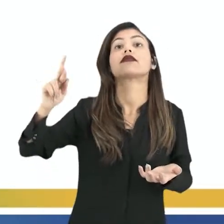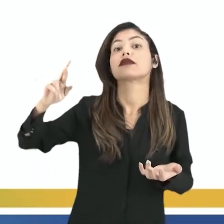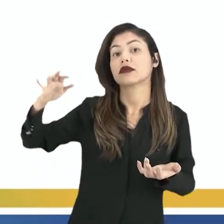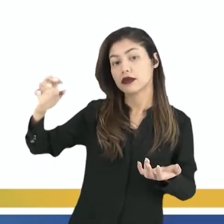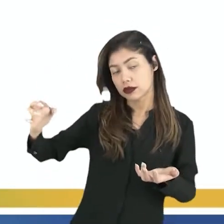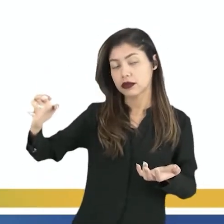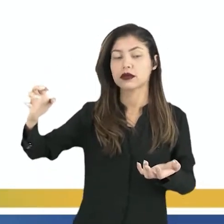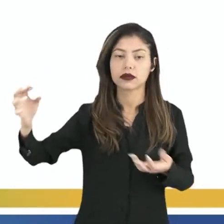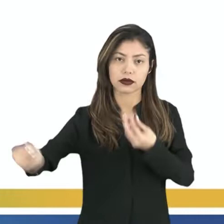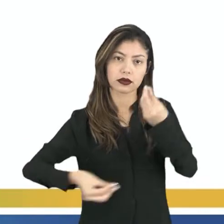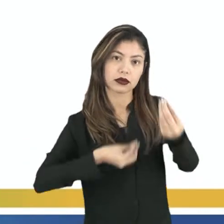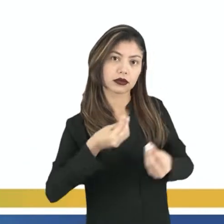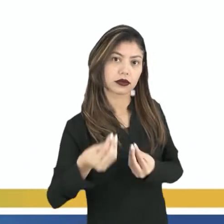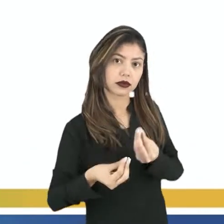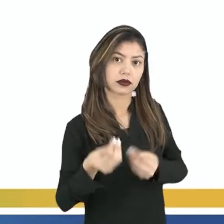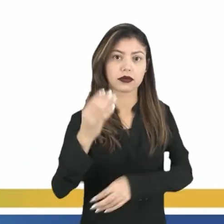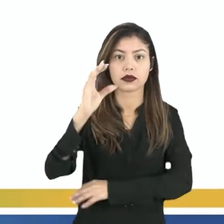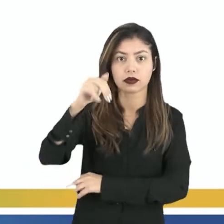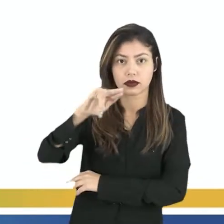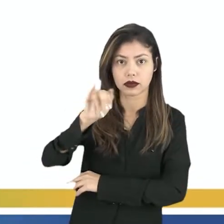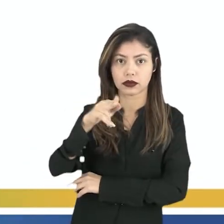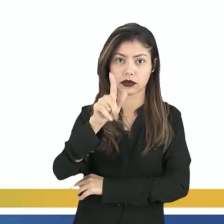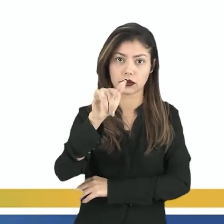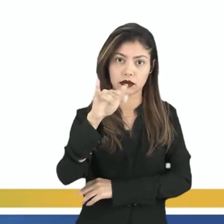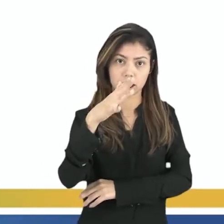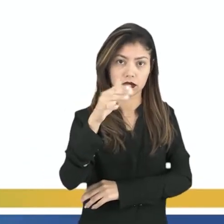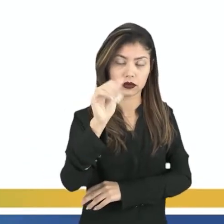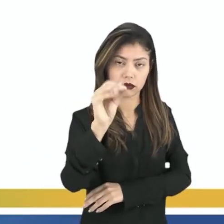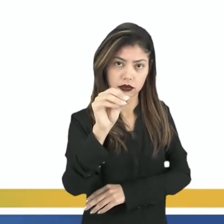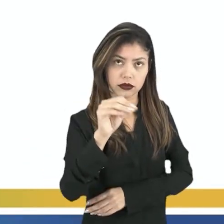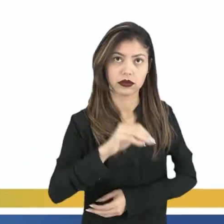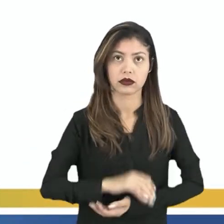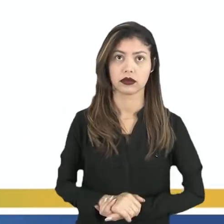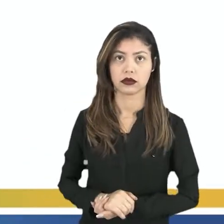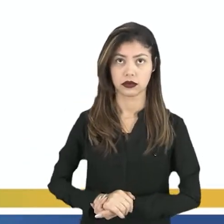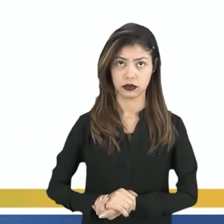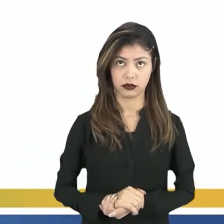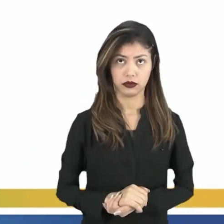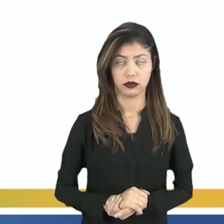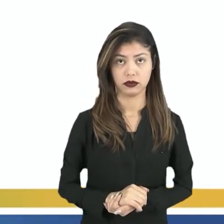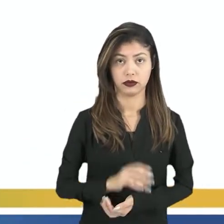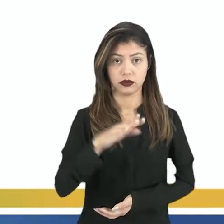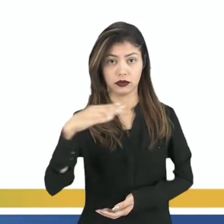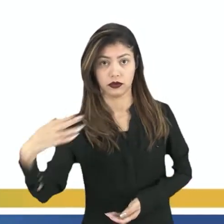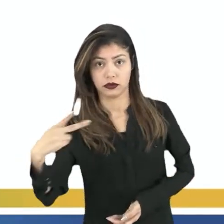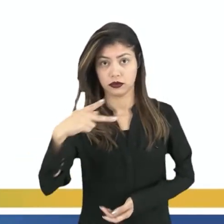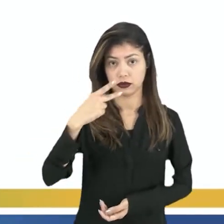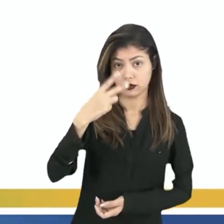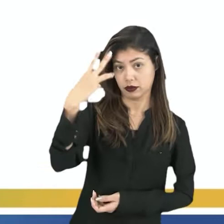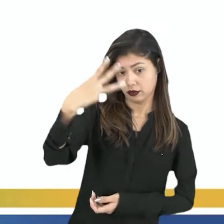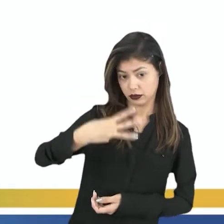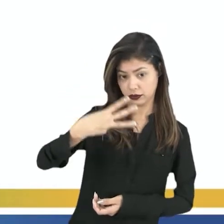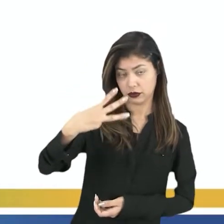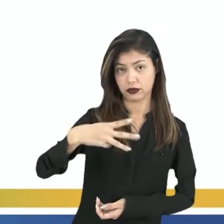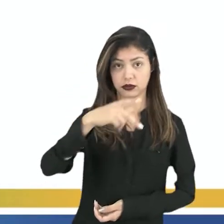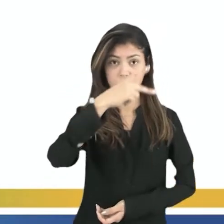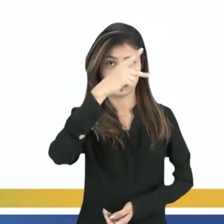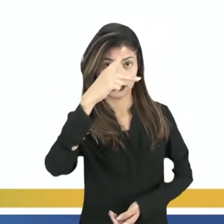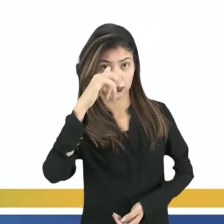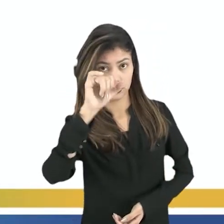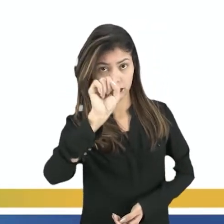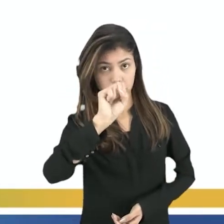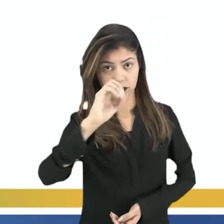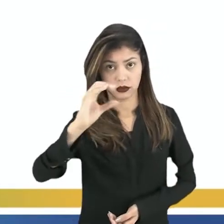como conjugação, que vai significar você é ou você está. Quando nós falamos de terceira pessoa,